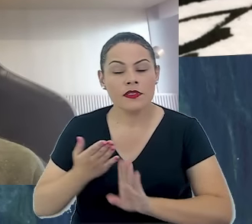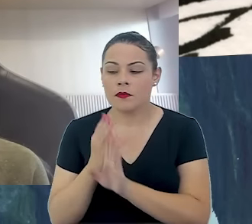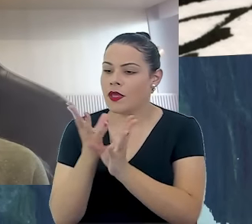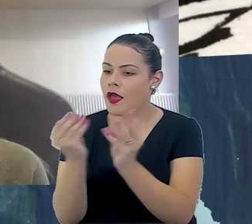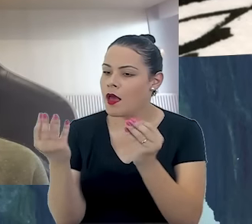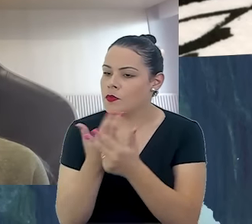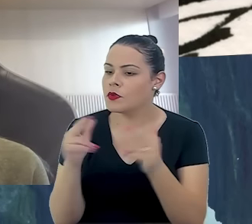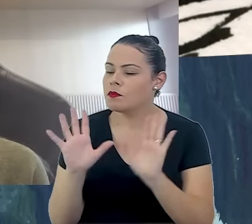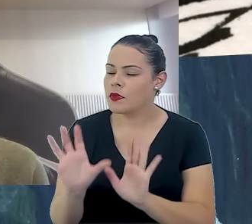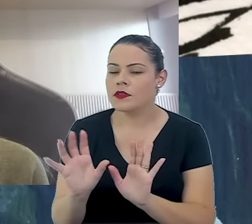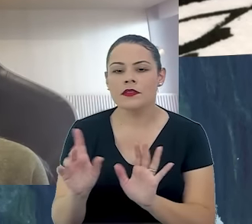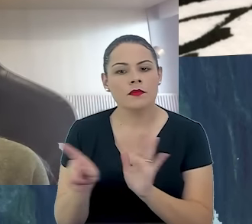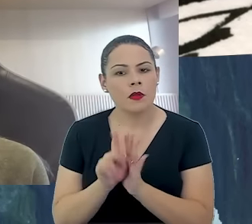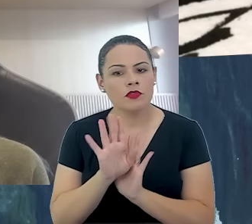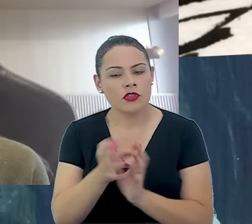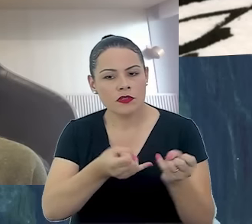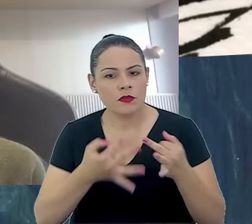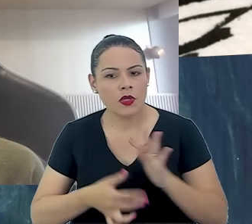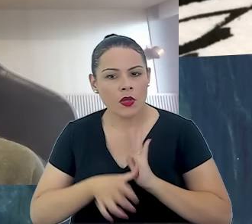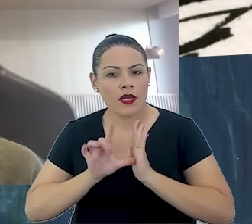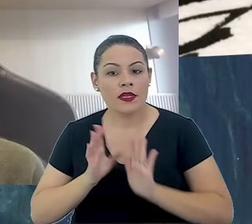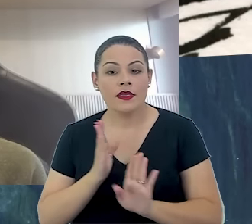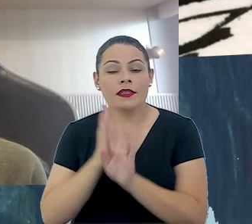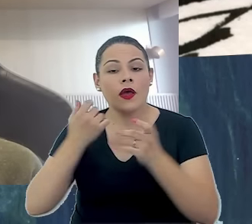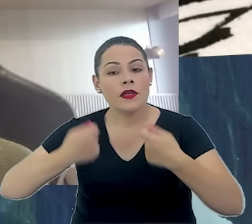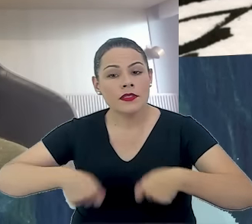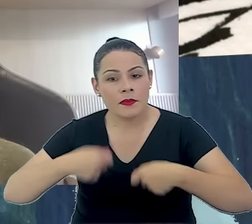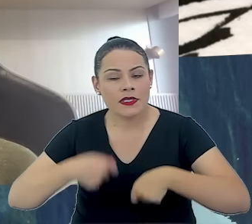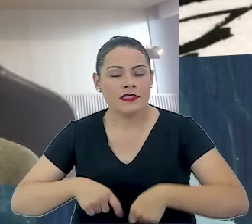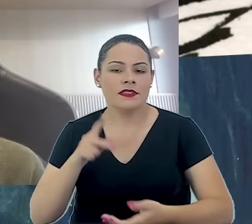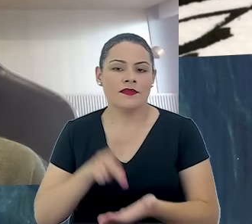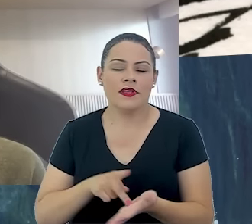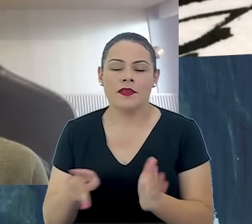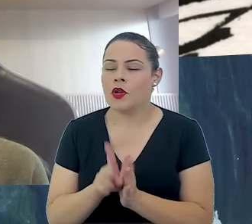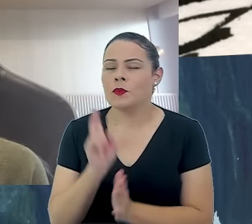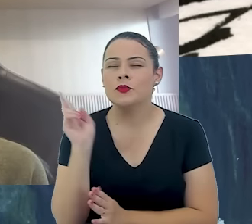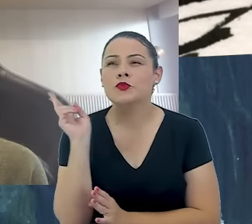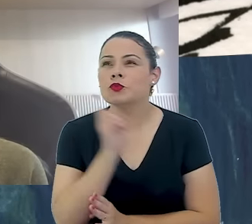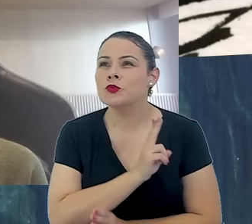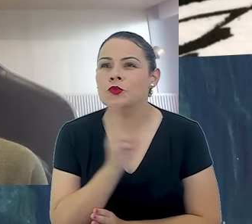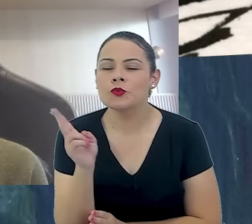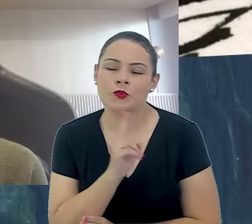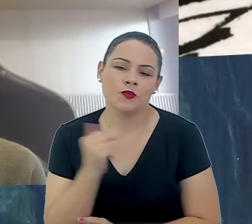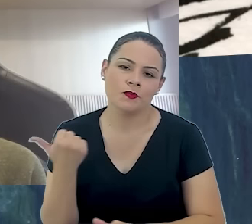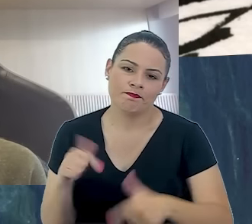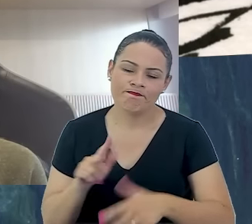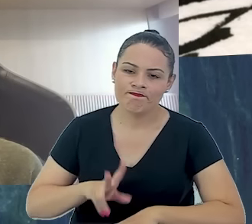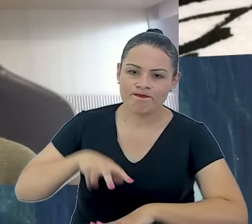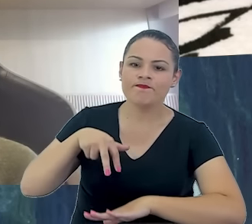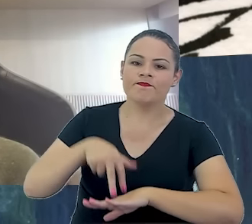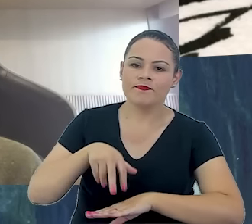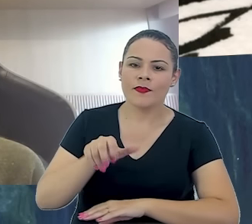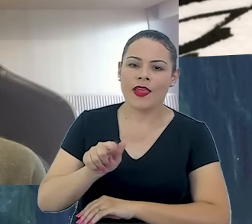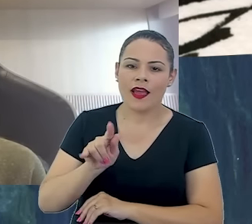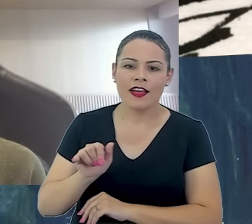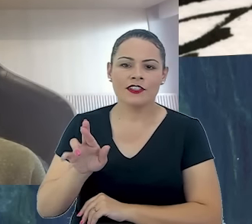isso Professor quer dizer precisa-se urgentemente agir